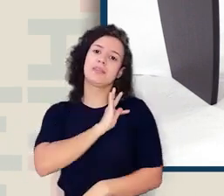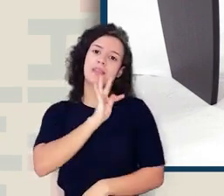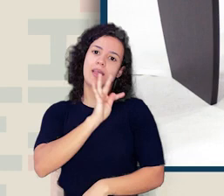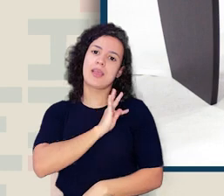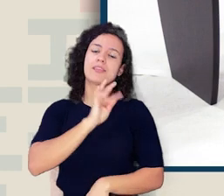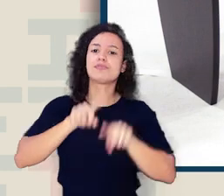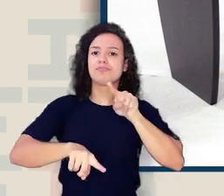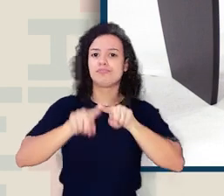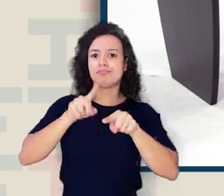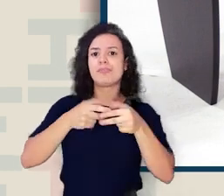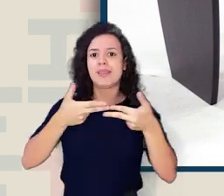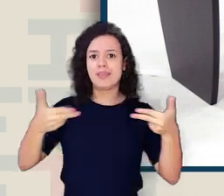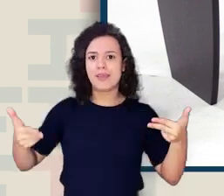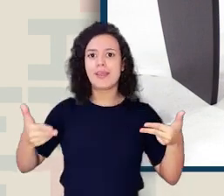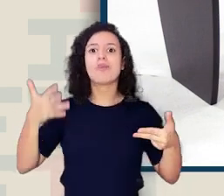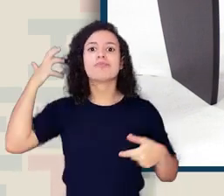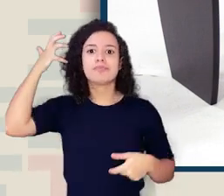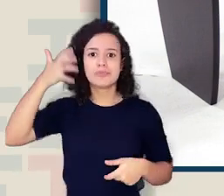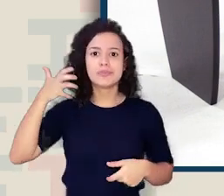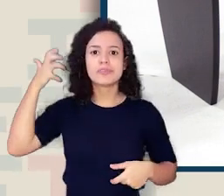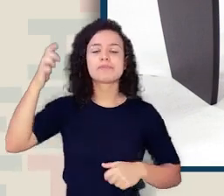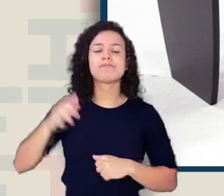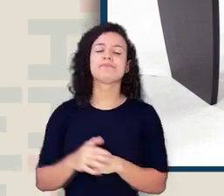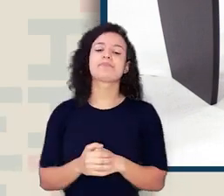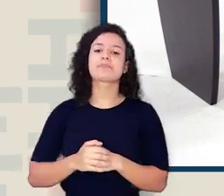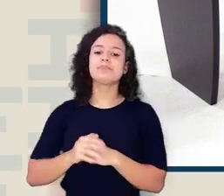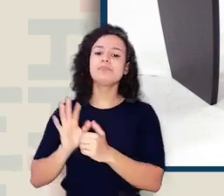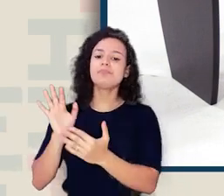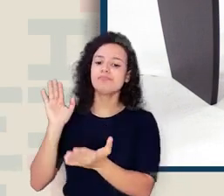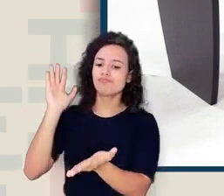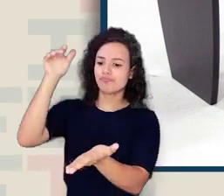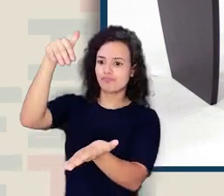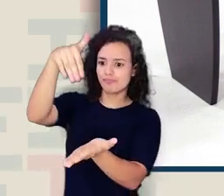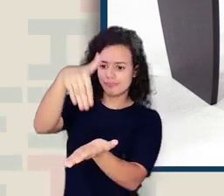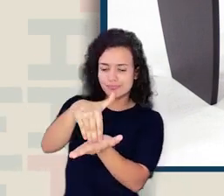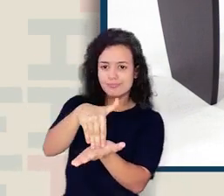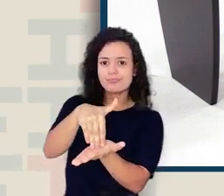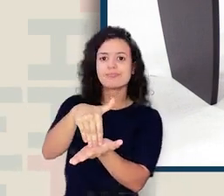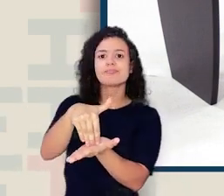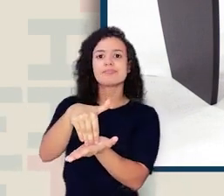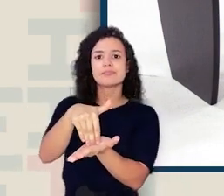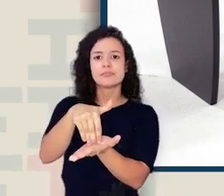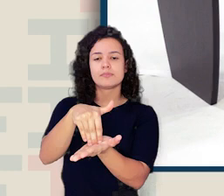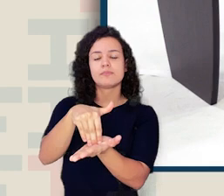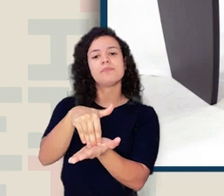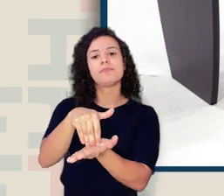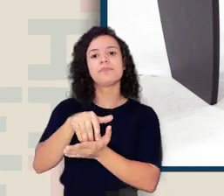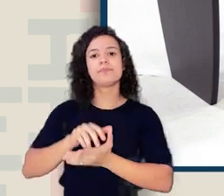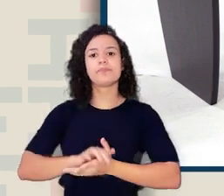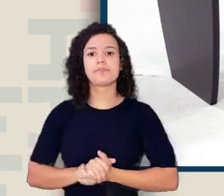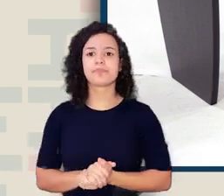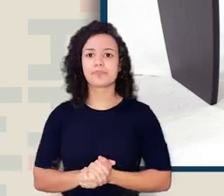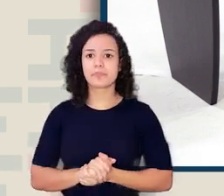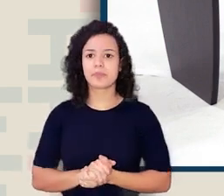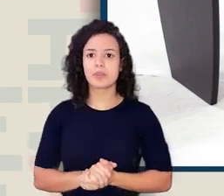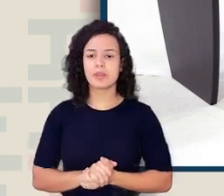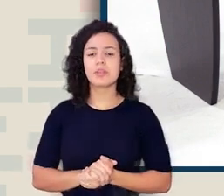de técnica nos seus devidos instrumentos. Bom, para ir finalizando esse primeiro momento,